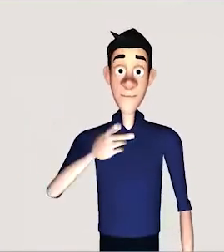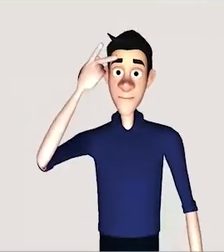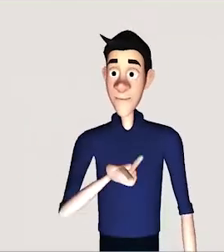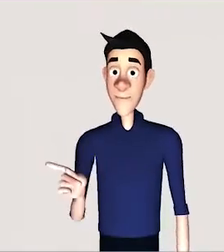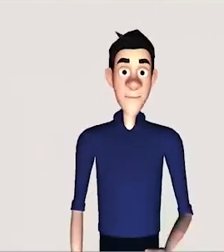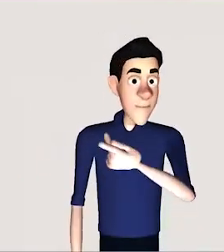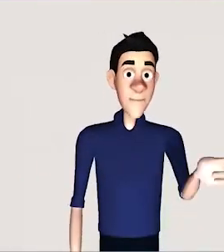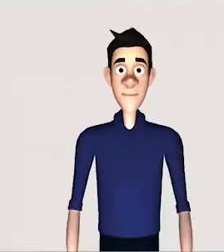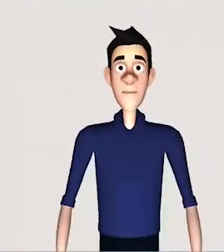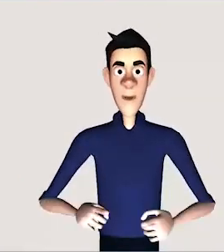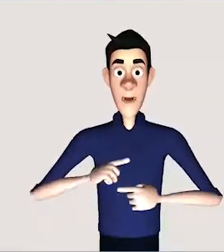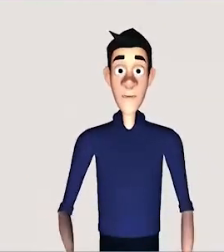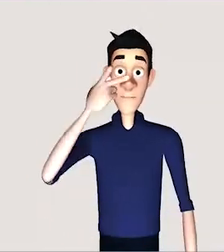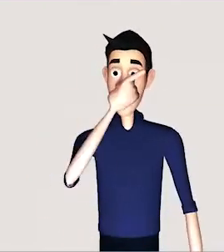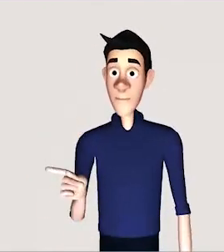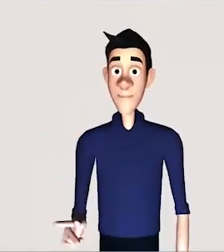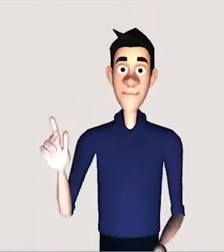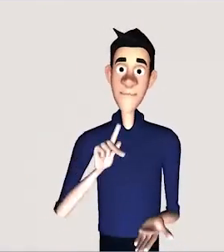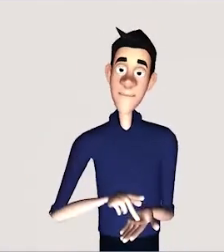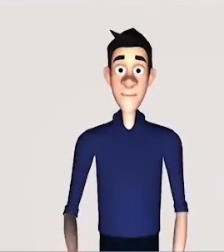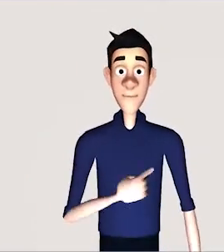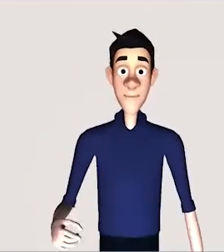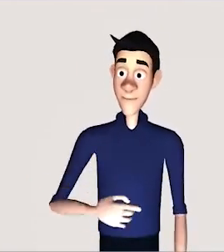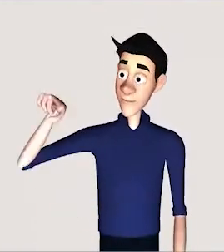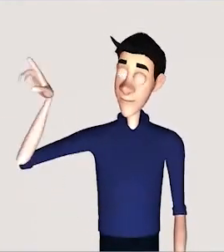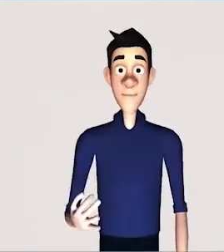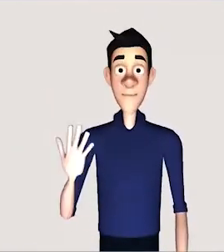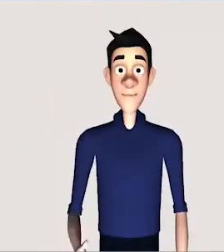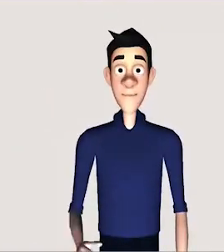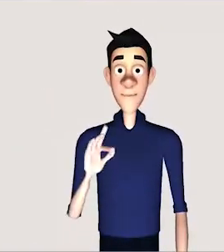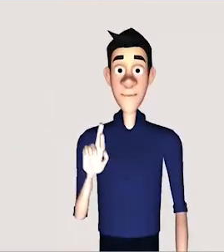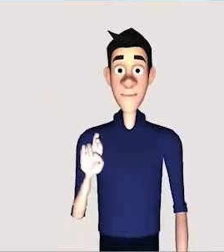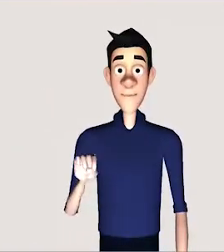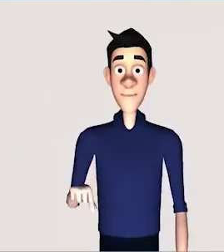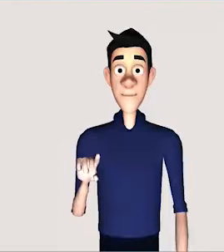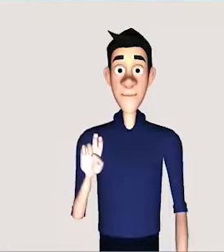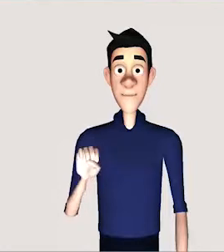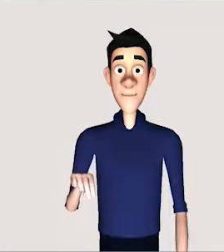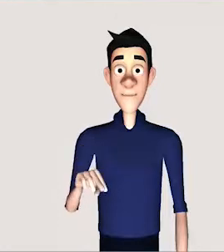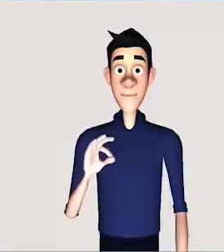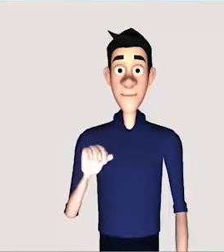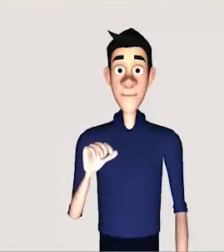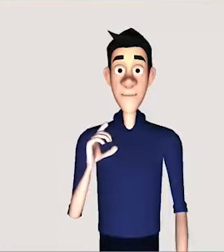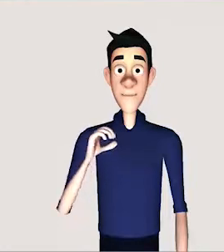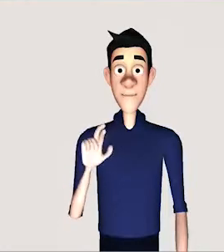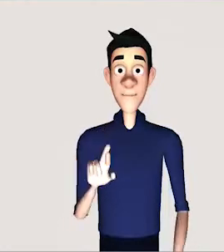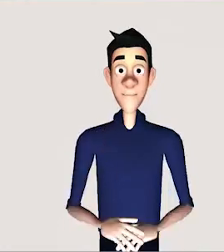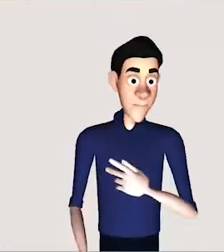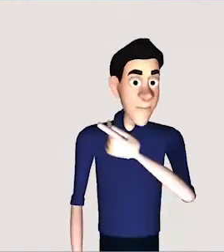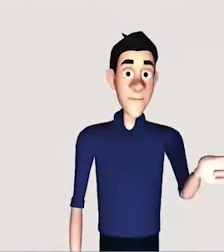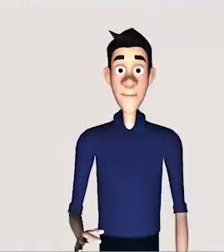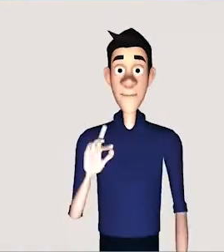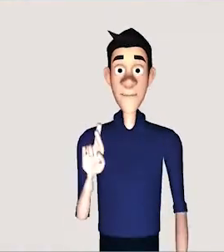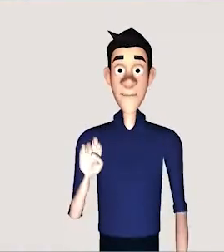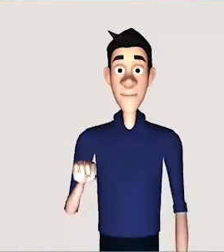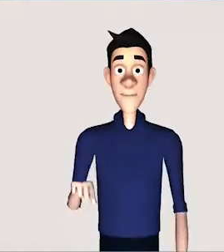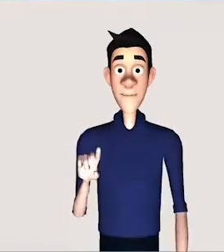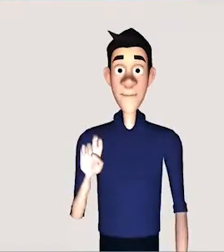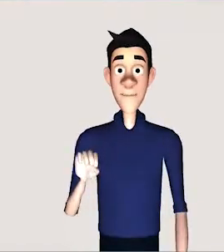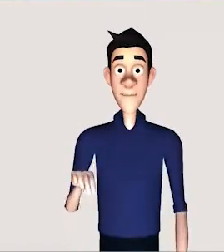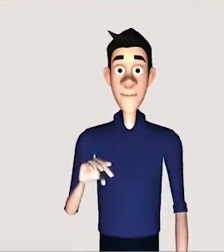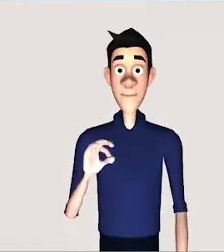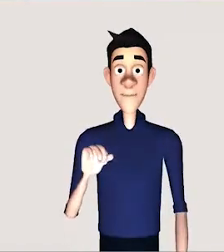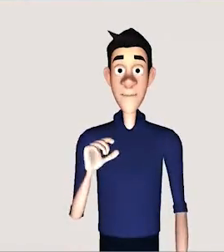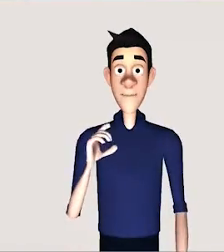visita, porque o frequentador, digamos que eu seja uma frequentadora do museu, eu fui no mesmo dia 3